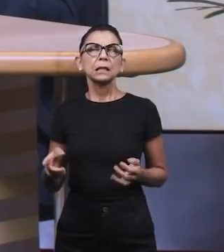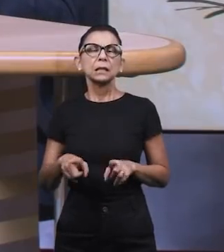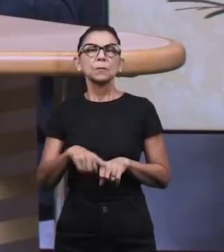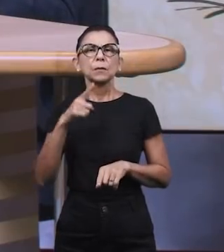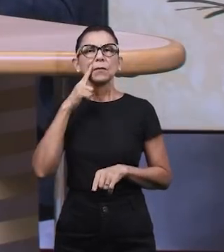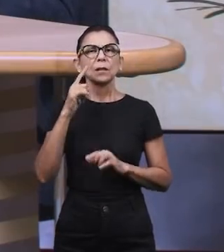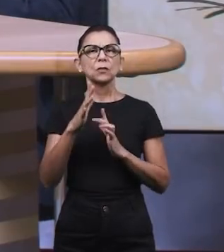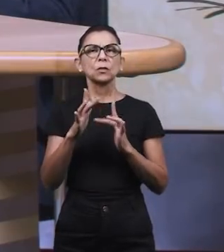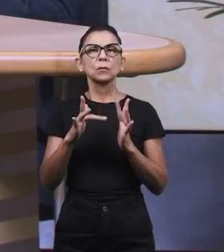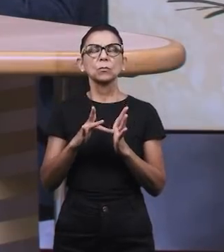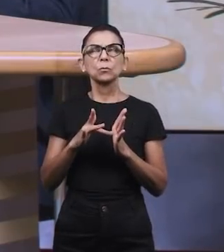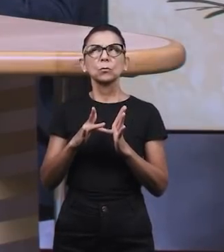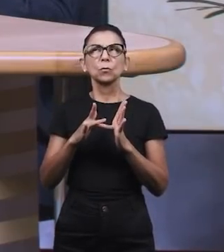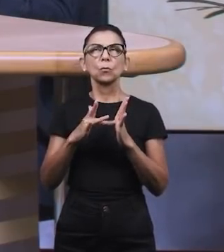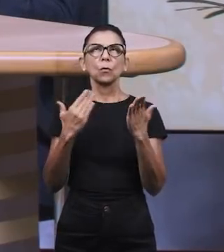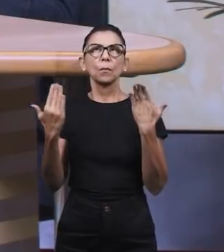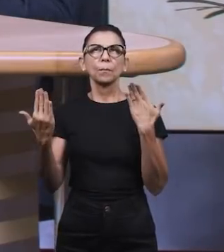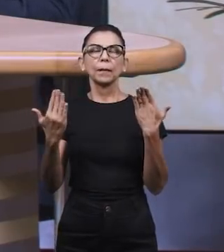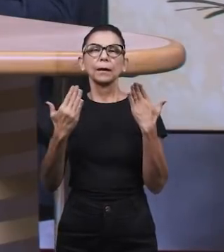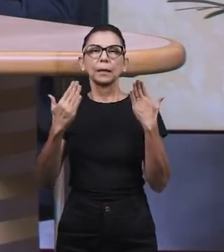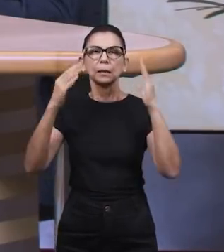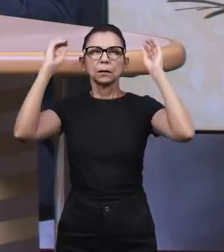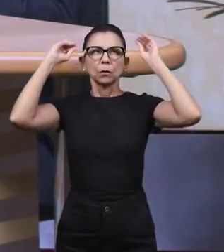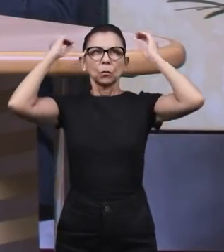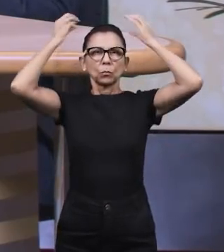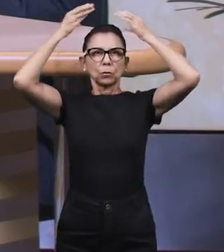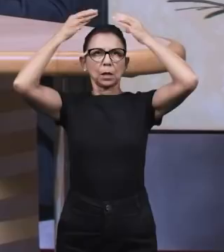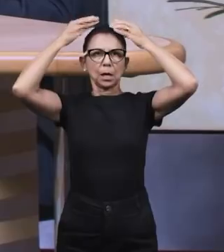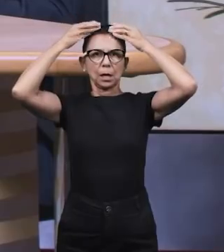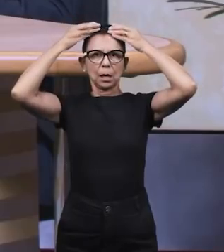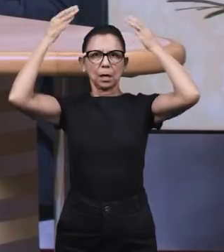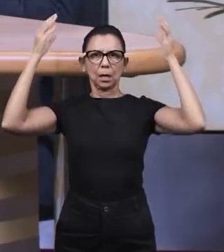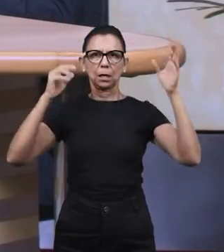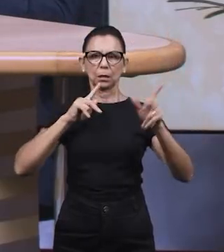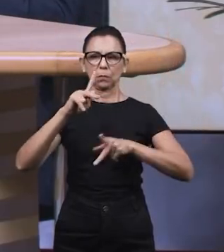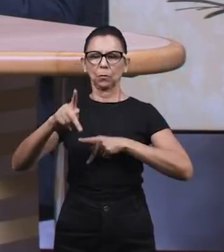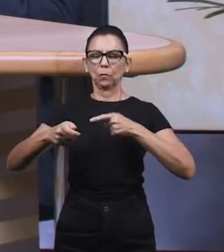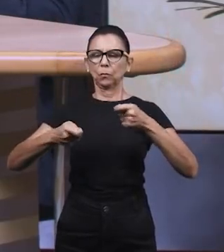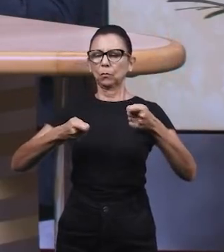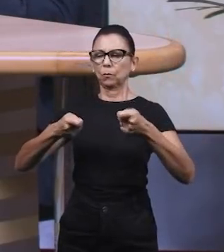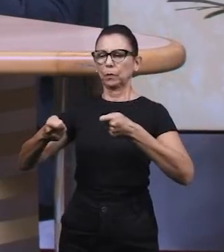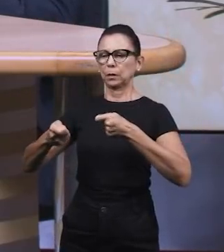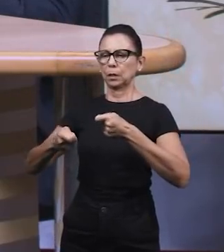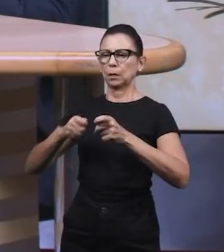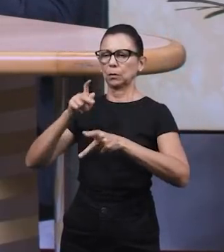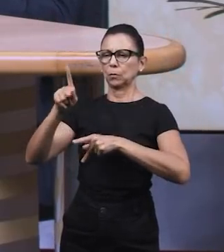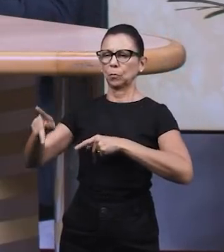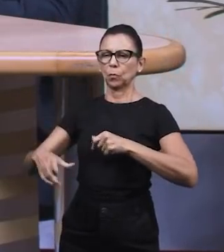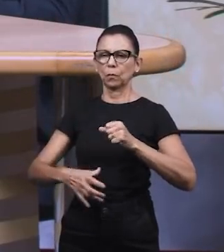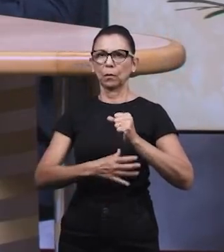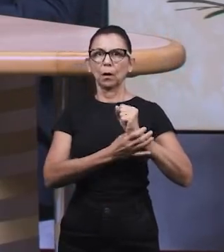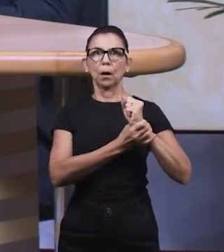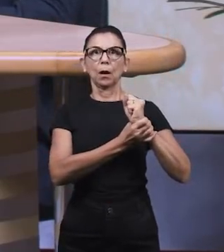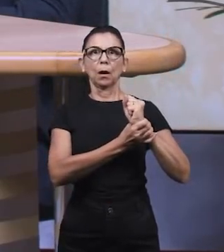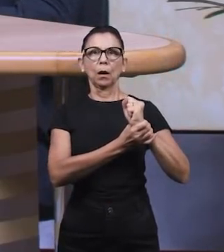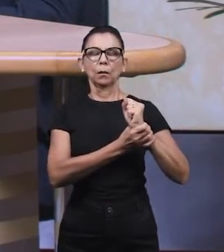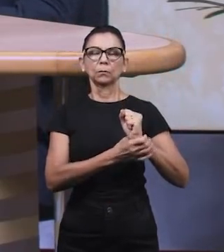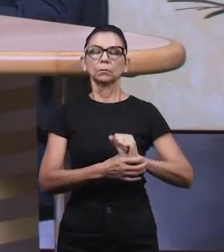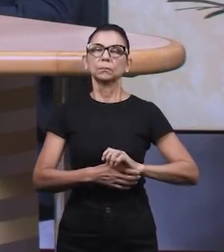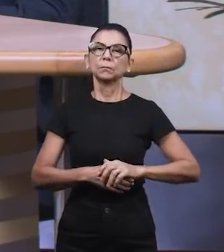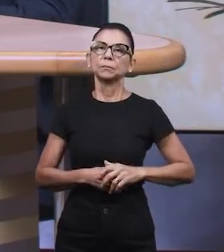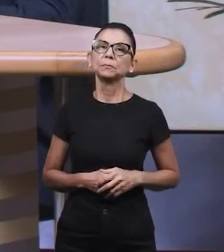aquele que dava o resgate, era aquele que tinha riqueza, era aquele que governava o povo, dava segurança ao povo e lutava pelo